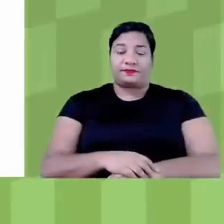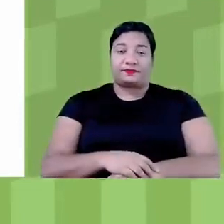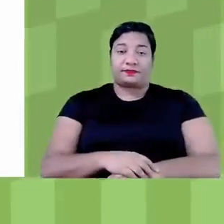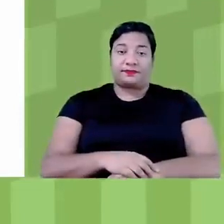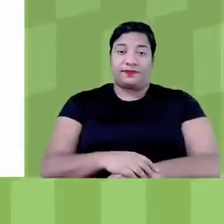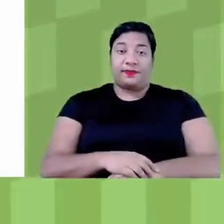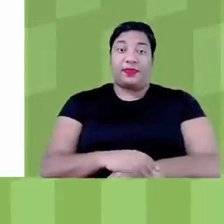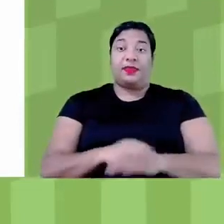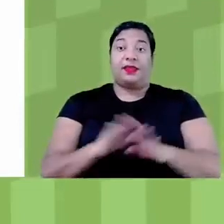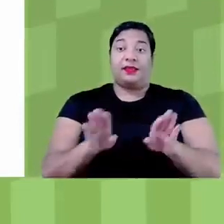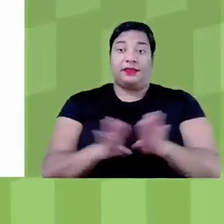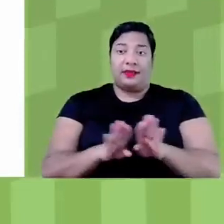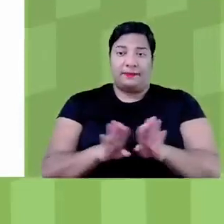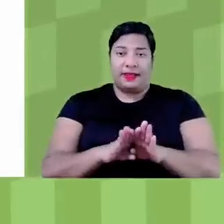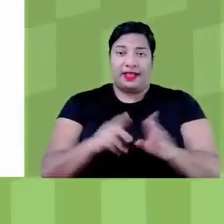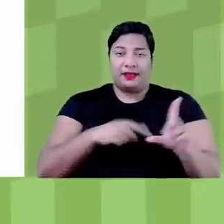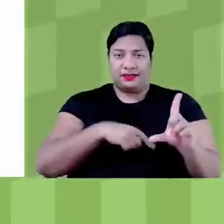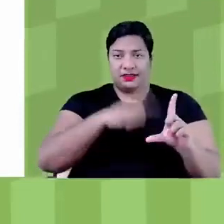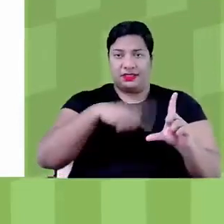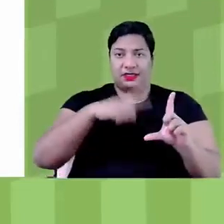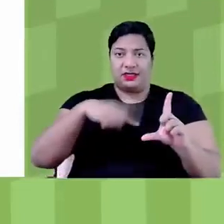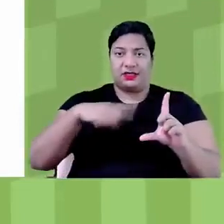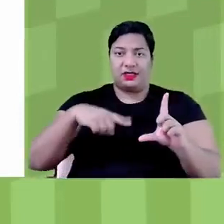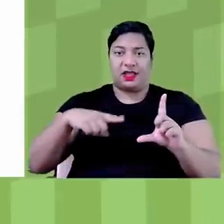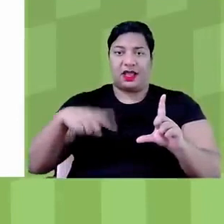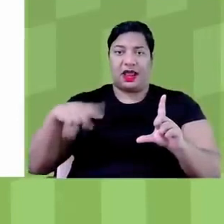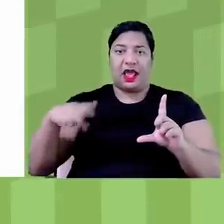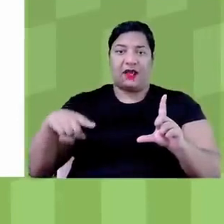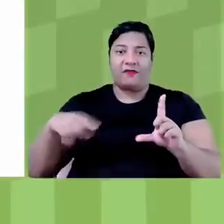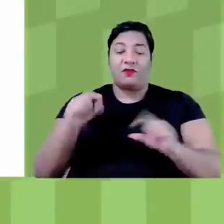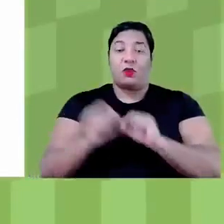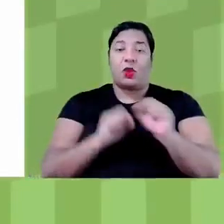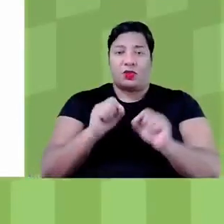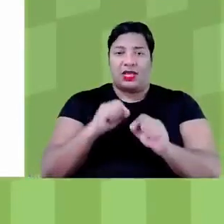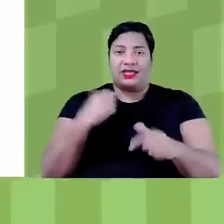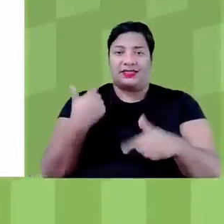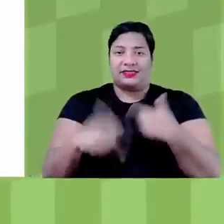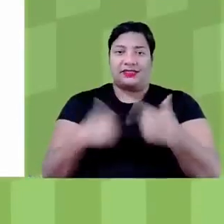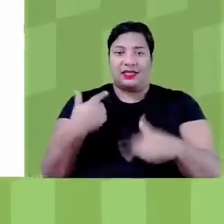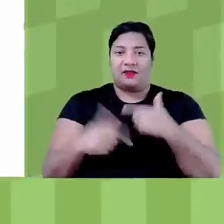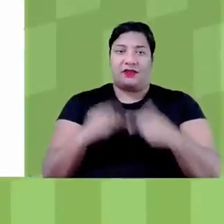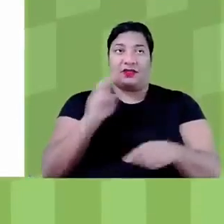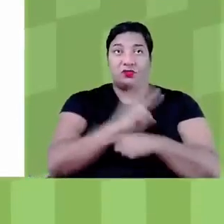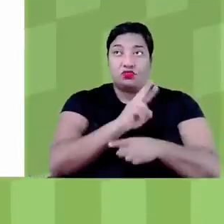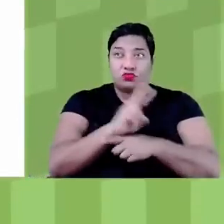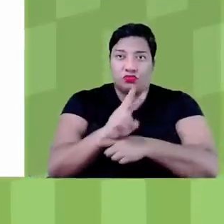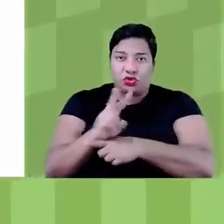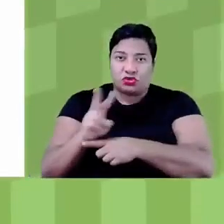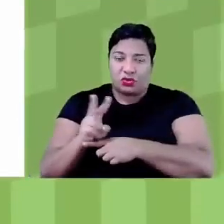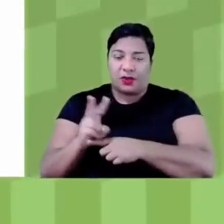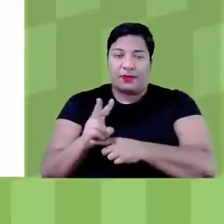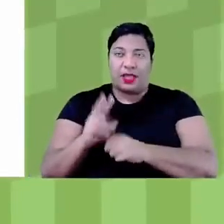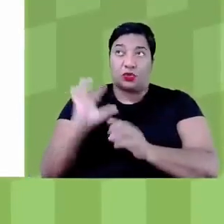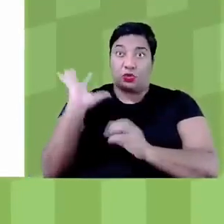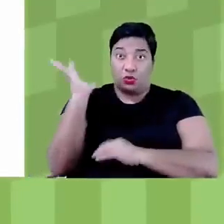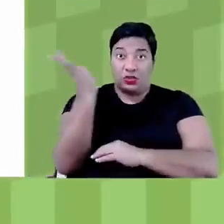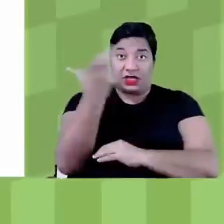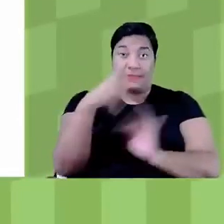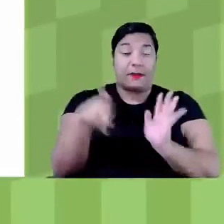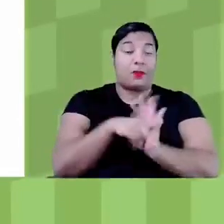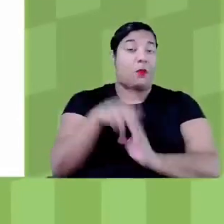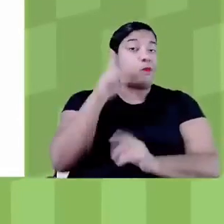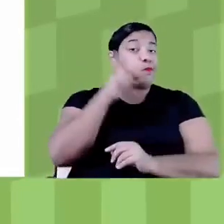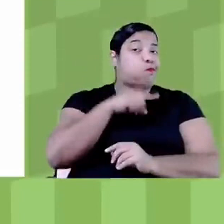vai... Esse gráfico aqui, que é um gráfico do Serviço de Monitoramento Climático dos Estados Unidos, ele mostra,